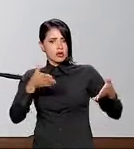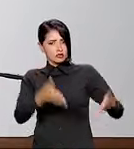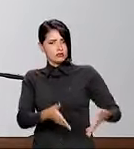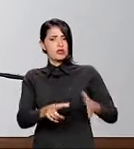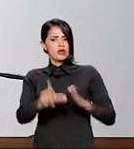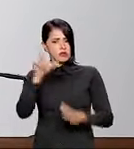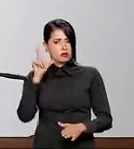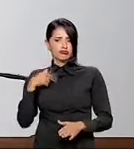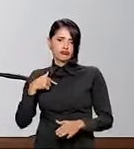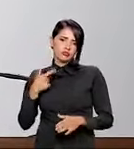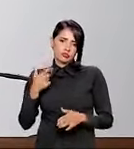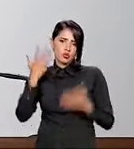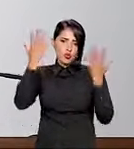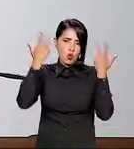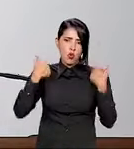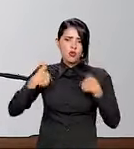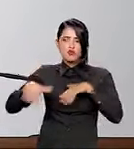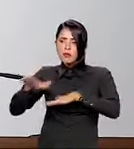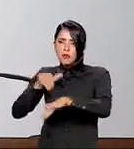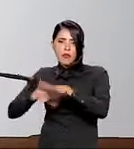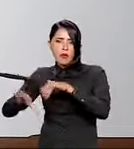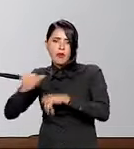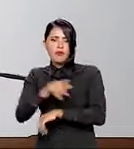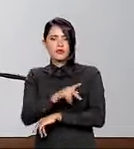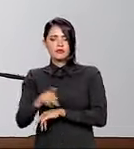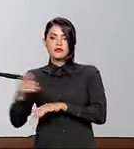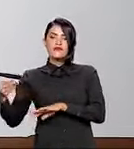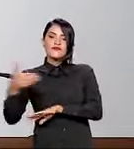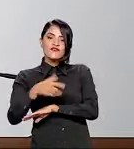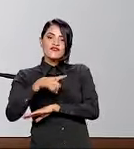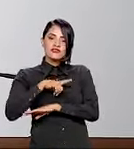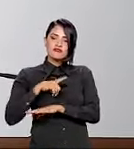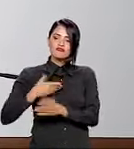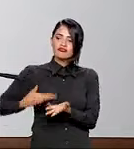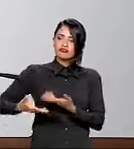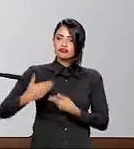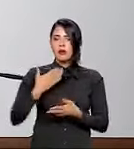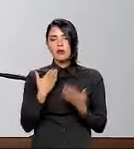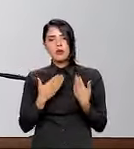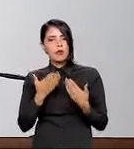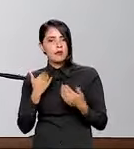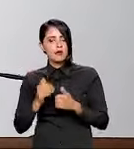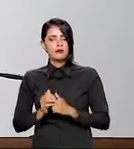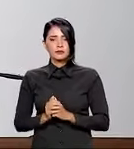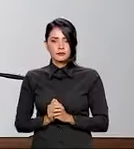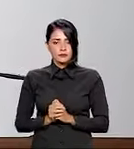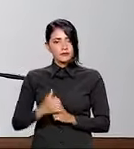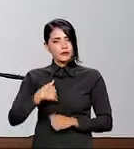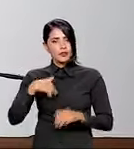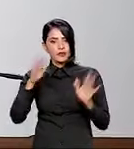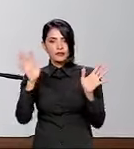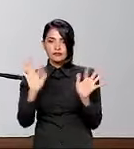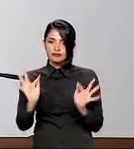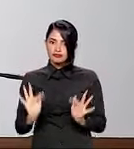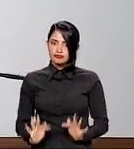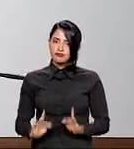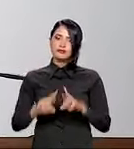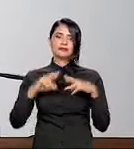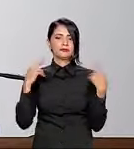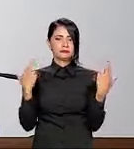convocasse todos os presidentes da América do Sul para vir aqui para a gente conversar um pouco. Eu estou muito feliz com a